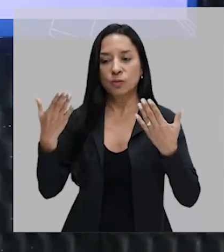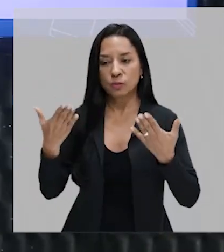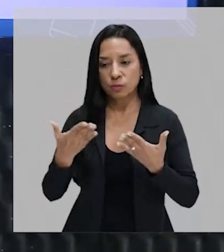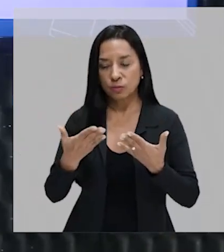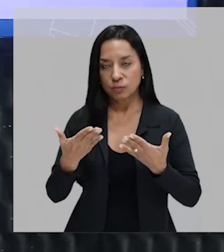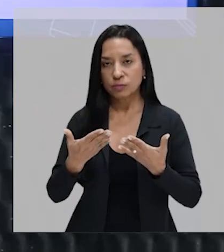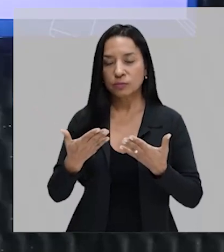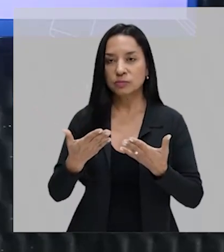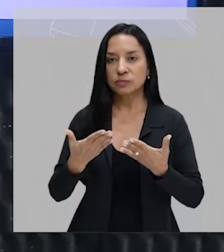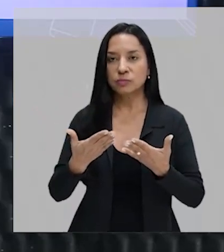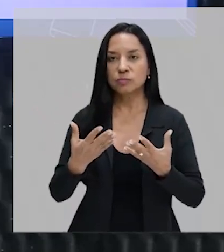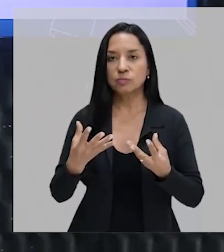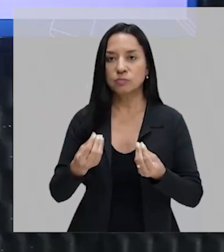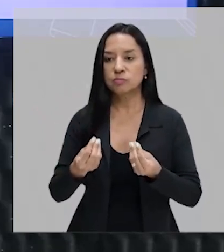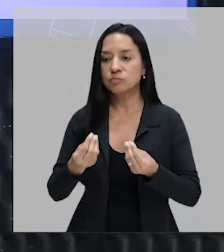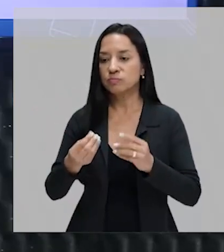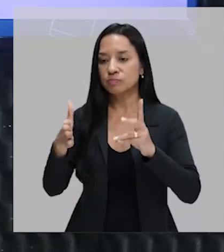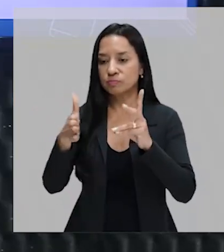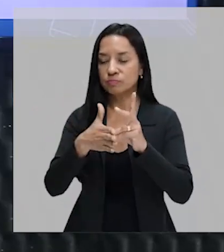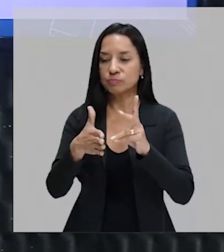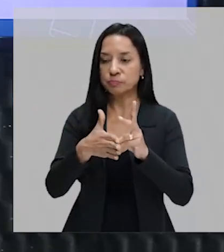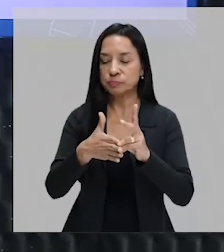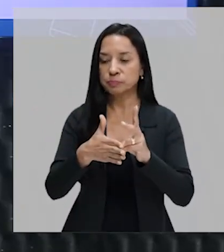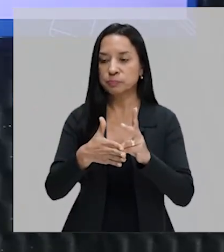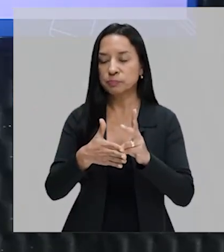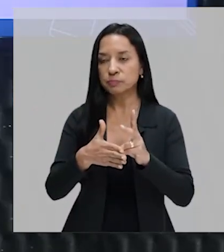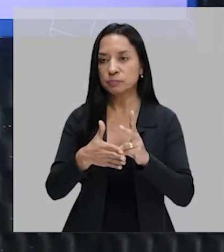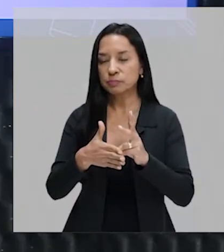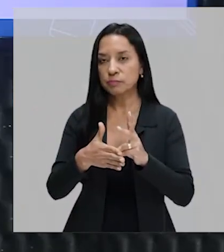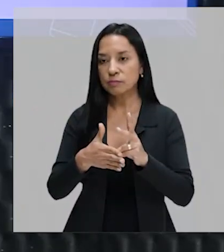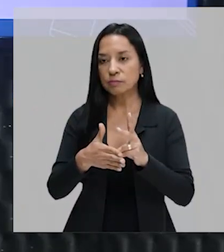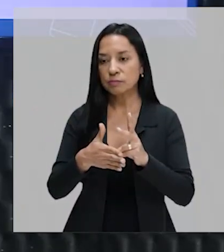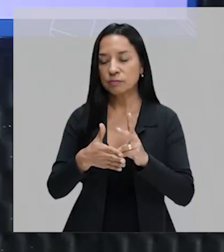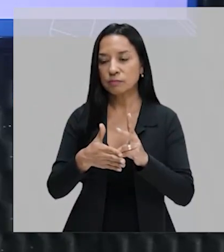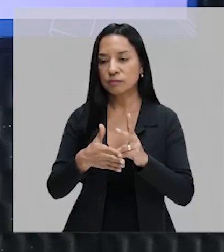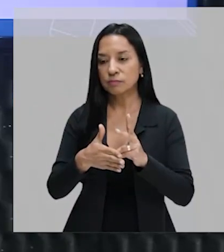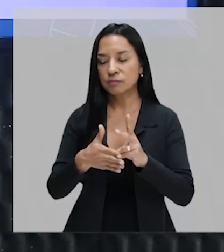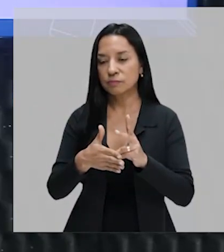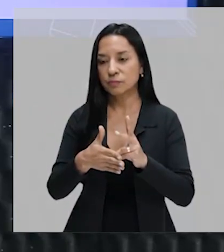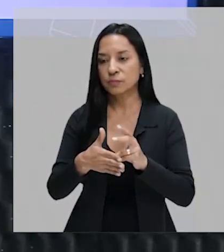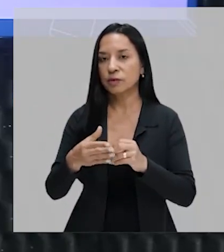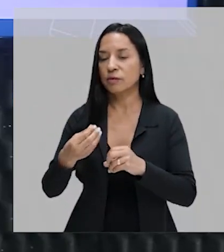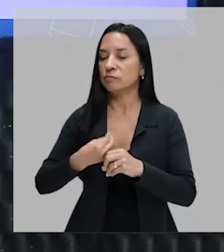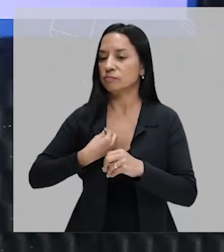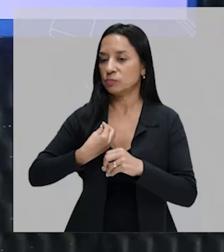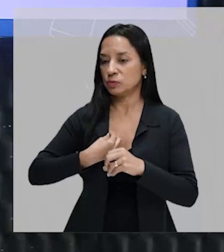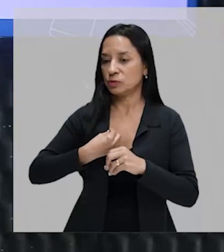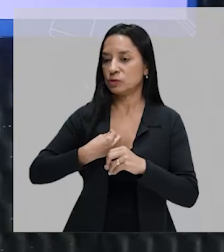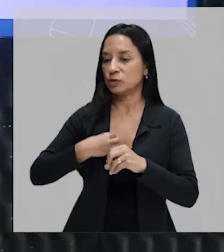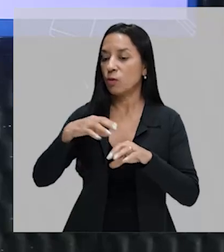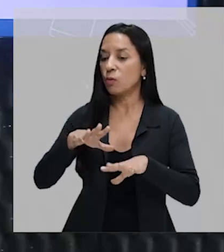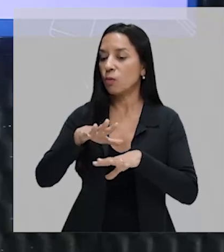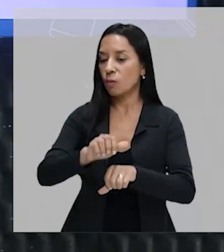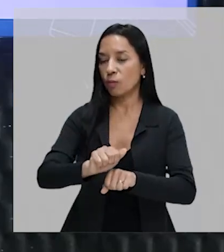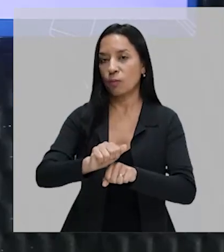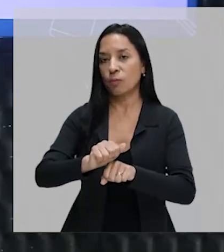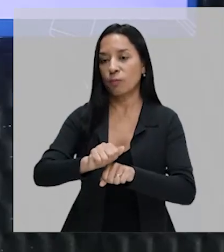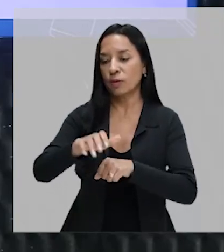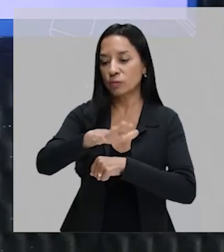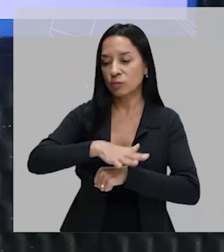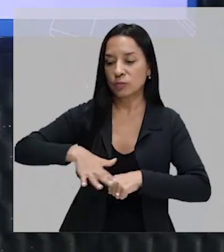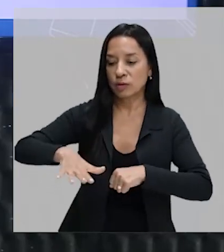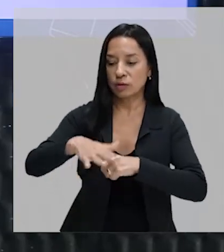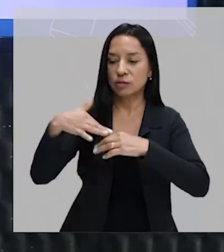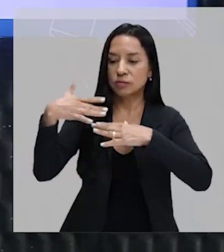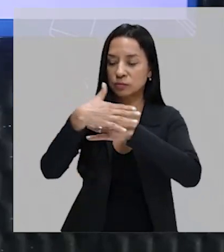atualmente, muitos indígenas estão, inclusive, ocupando áreas urbanas no